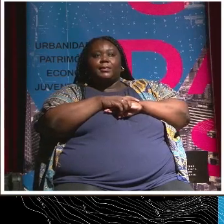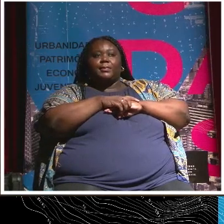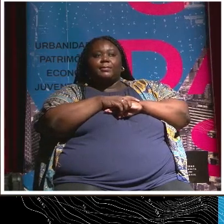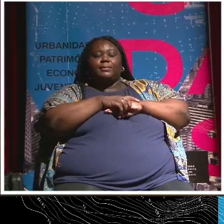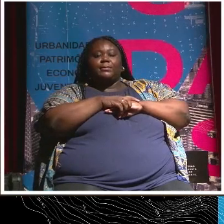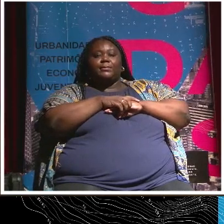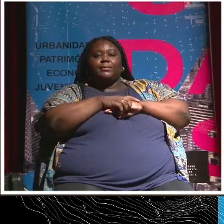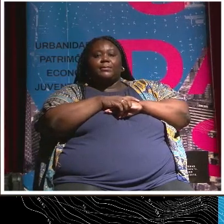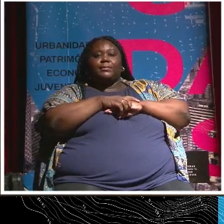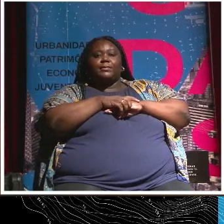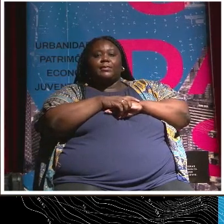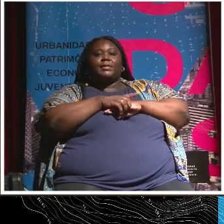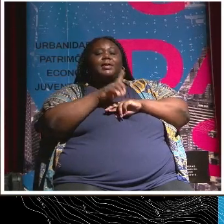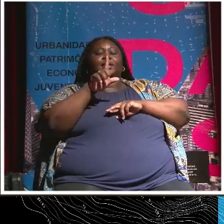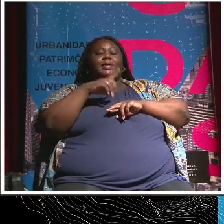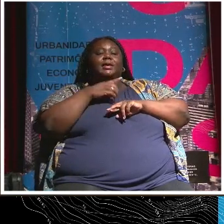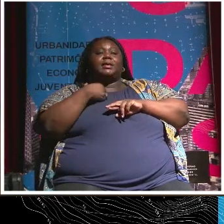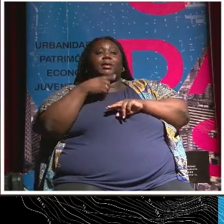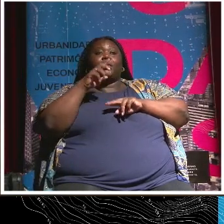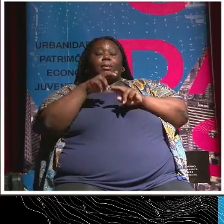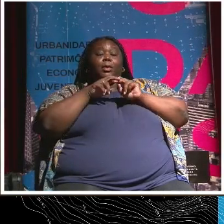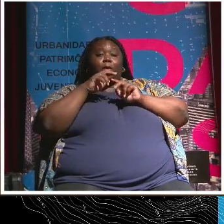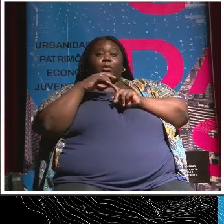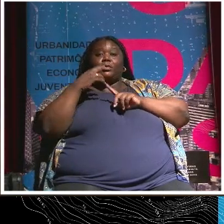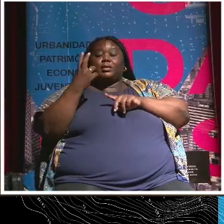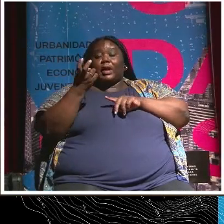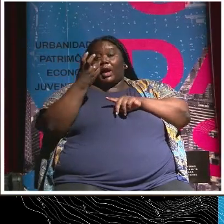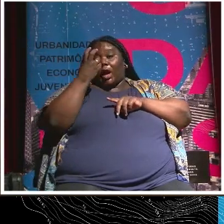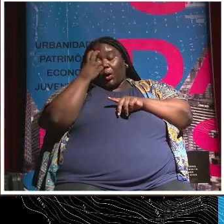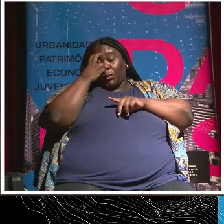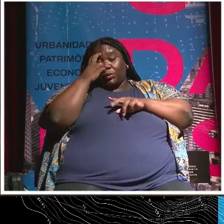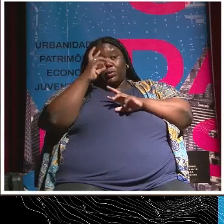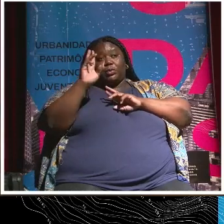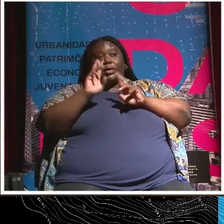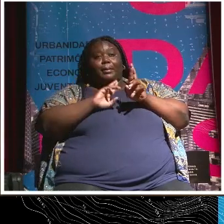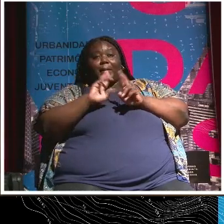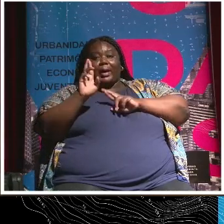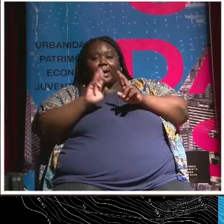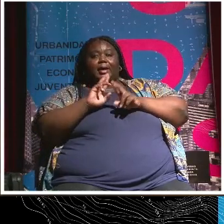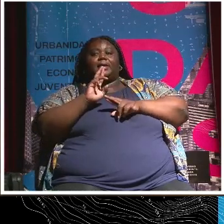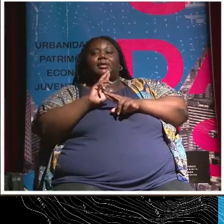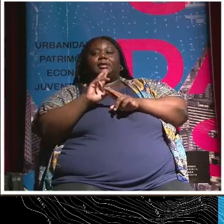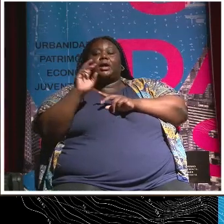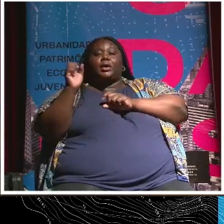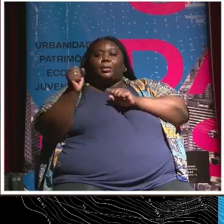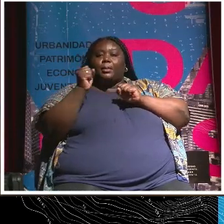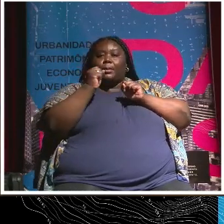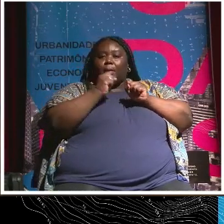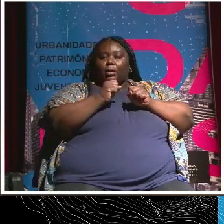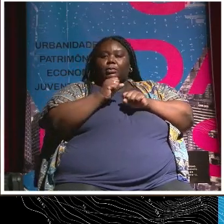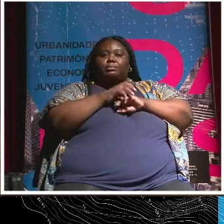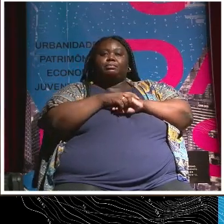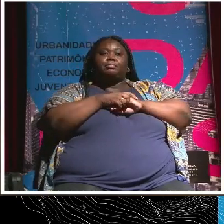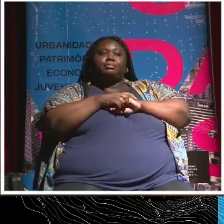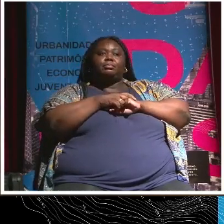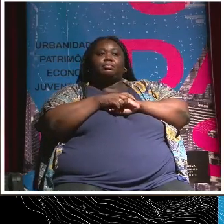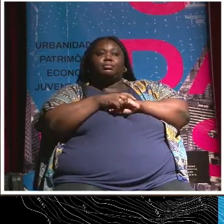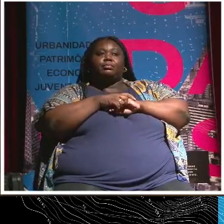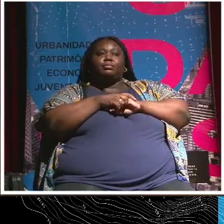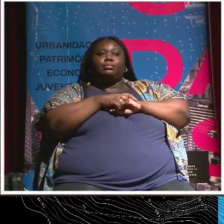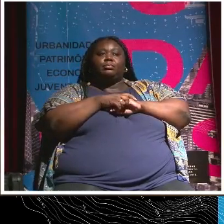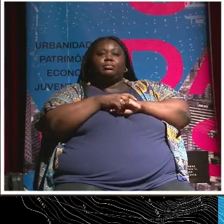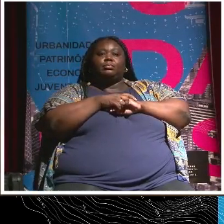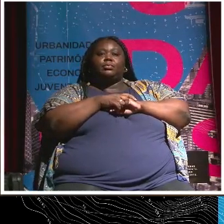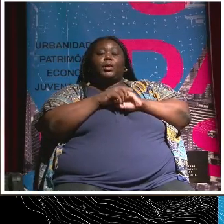indivíduo, que estabelece pela cultura uma relação de um empoderamento nesse sentido pode